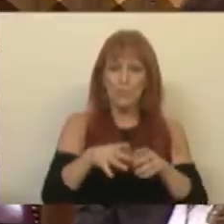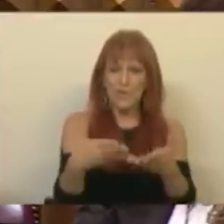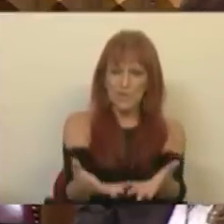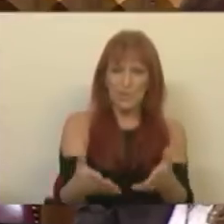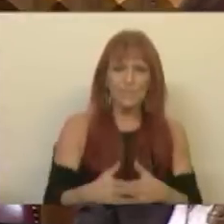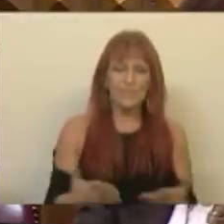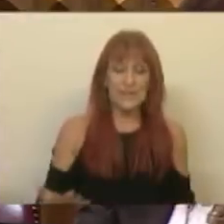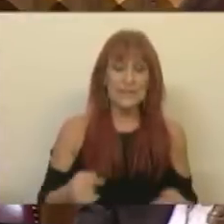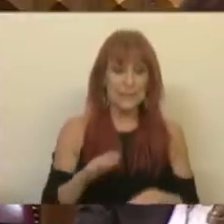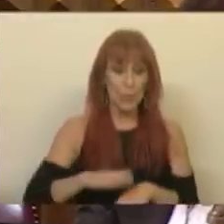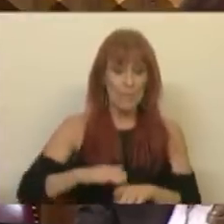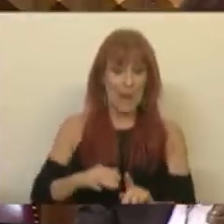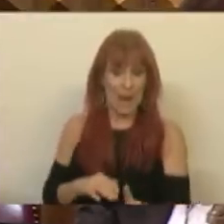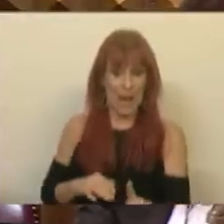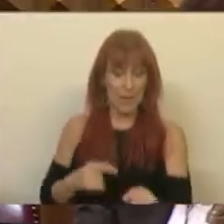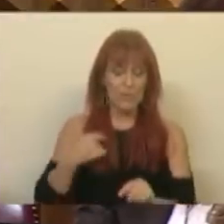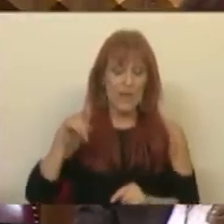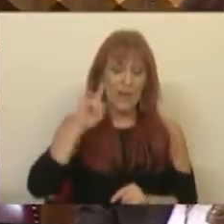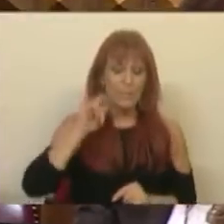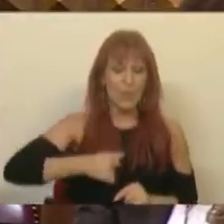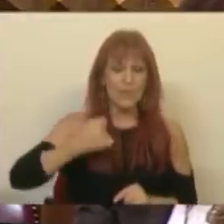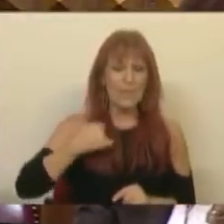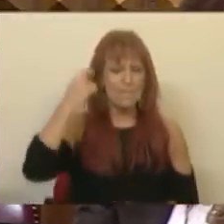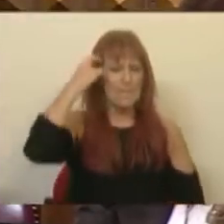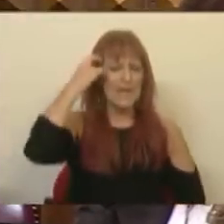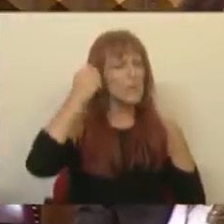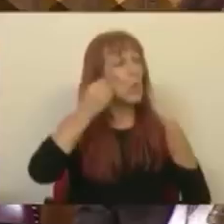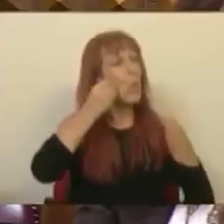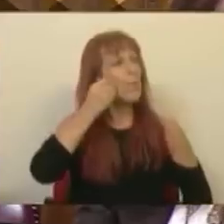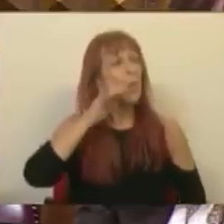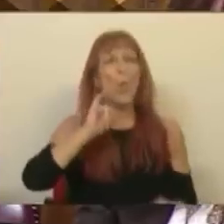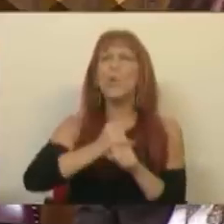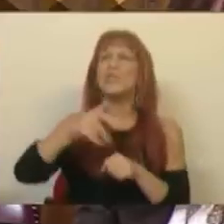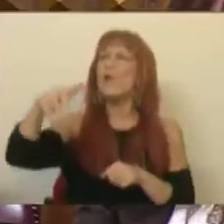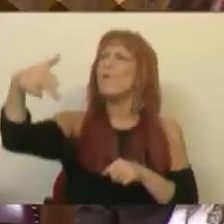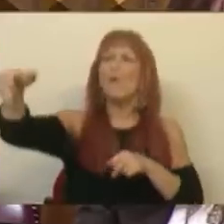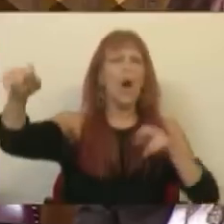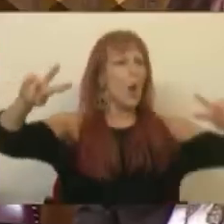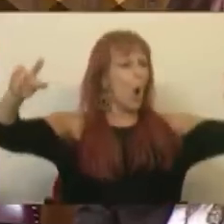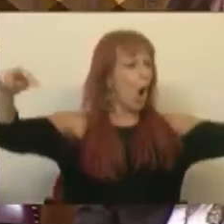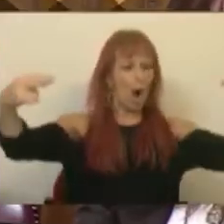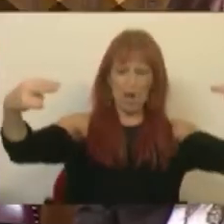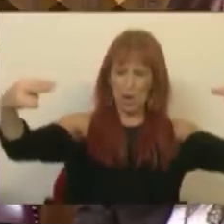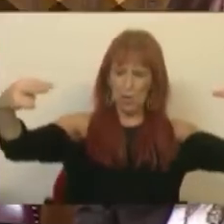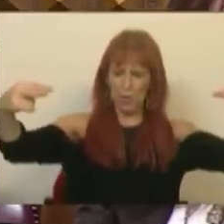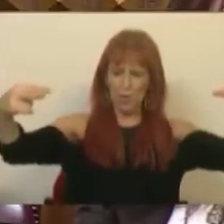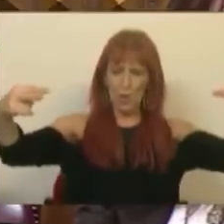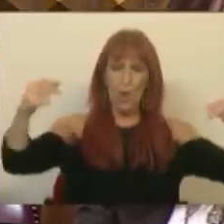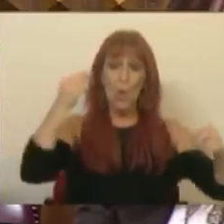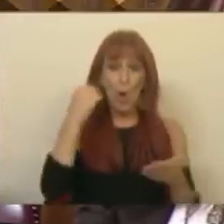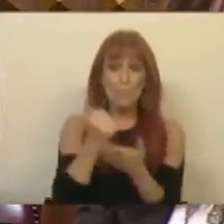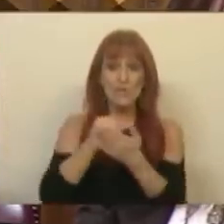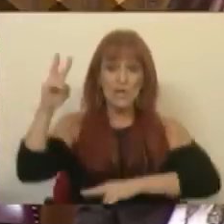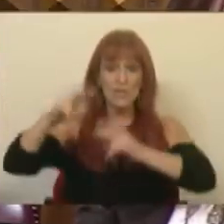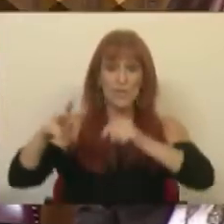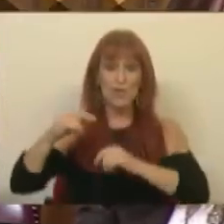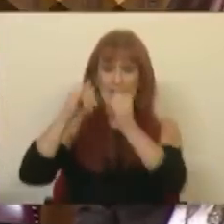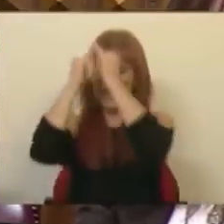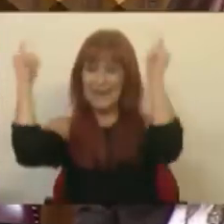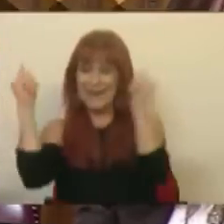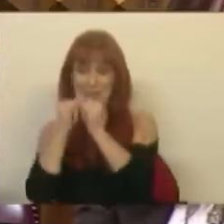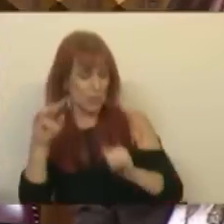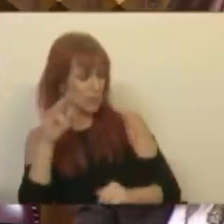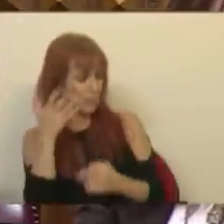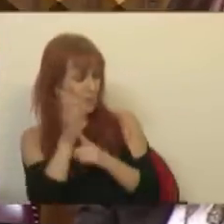e nesse sentido é importante pensar como é que os outros lá fora nos olham Como é que os mercados financeiros internacionais